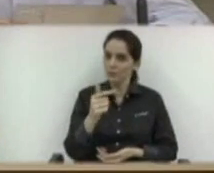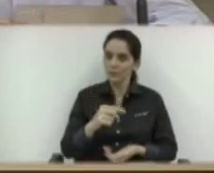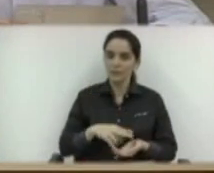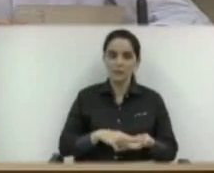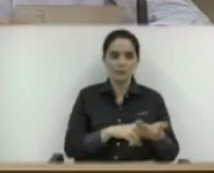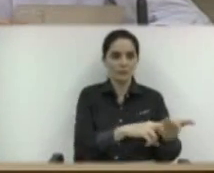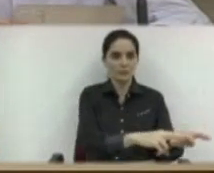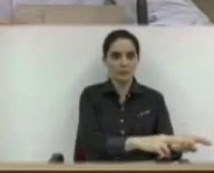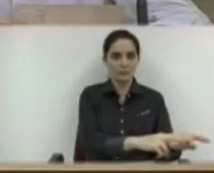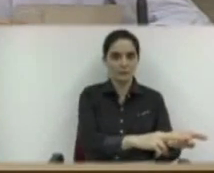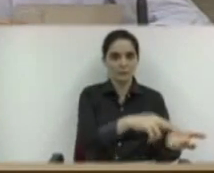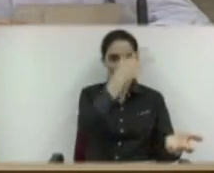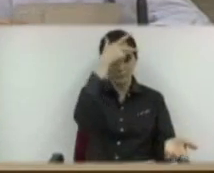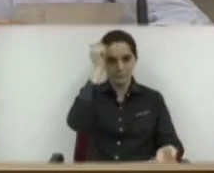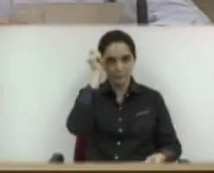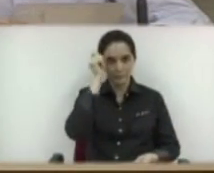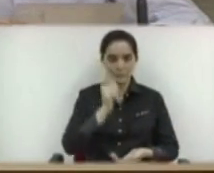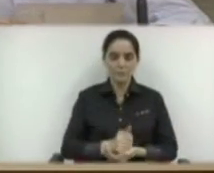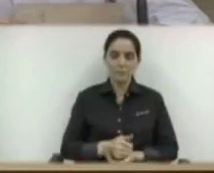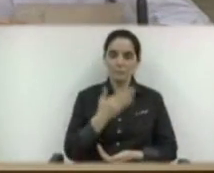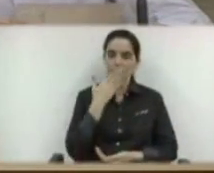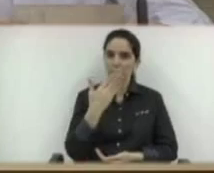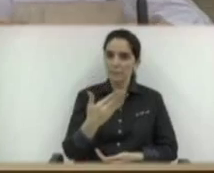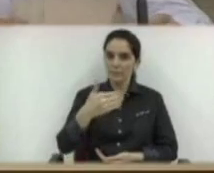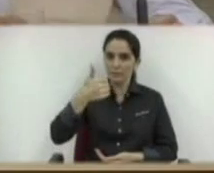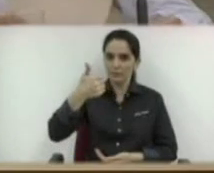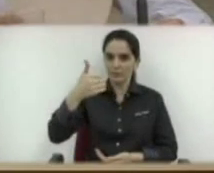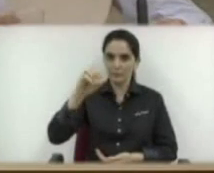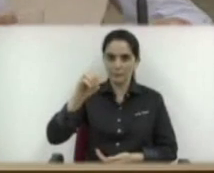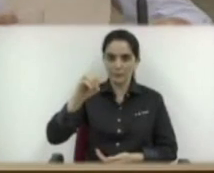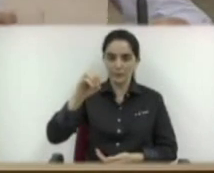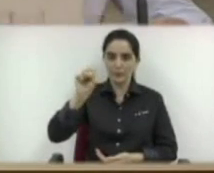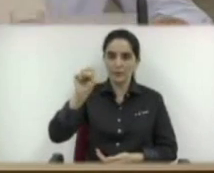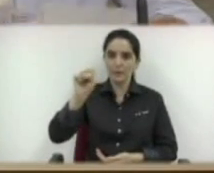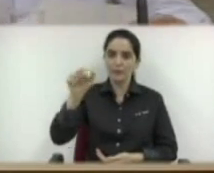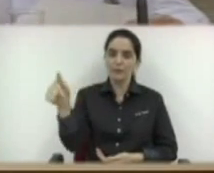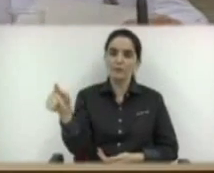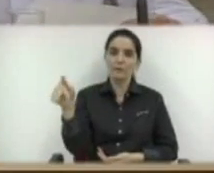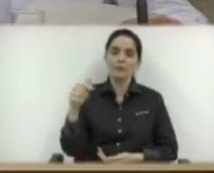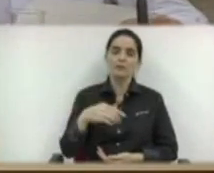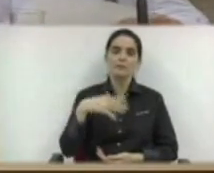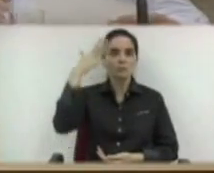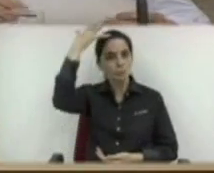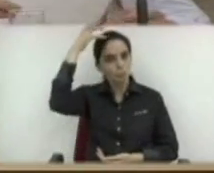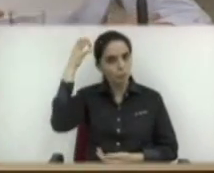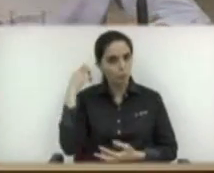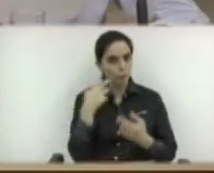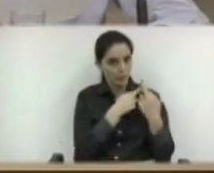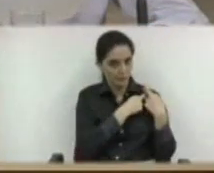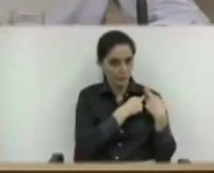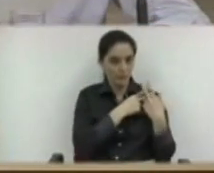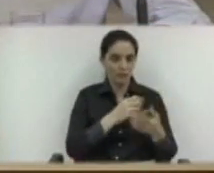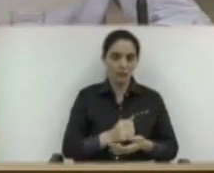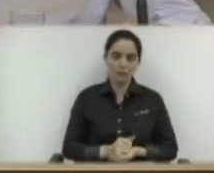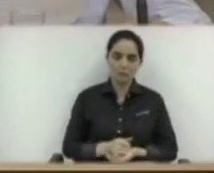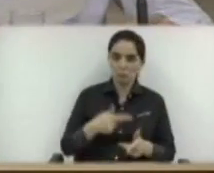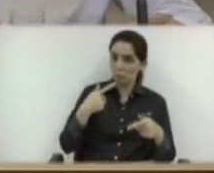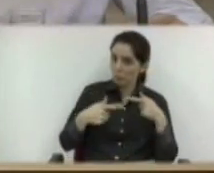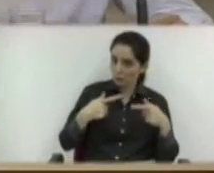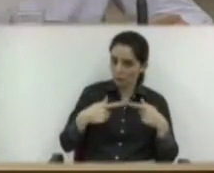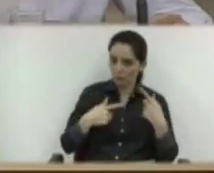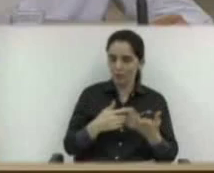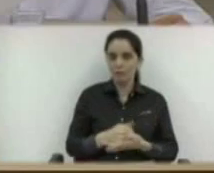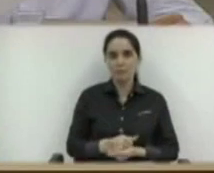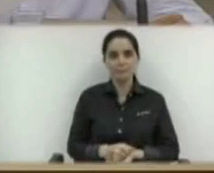quem queira, encaminhe-se ao Executivo. Requerimento 1087. Autora, vereadora Lubogo. Requerimento número 1087